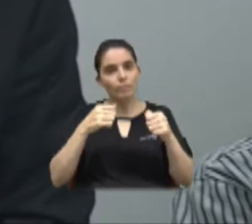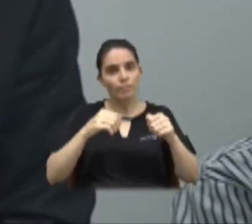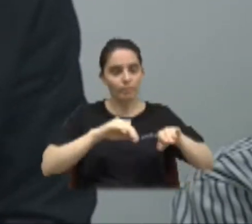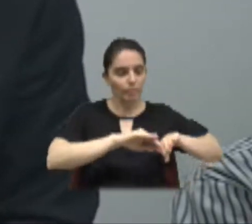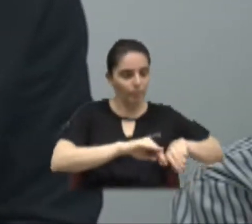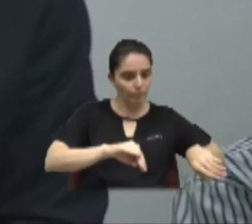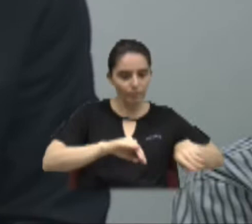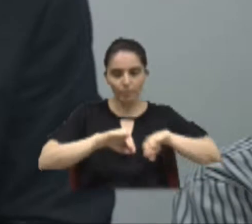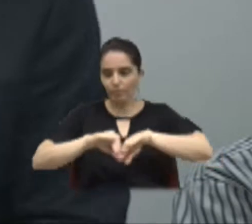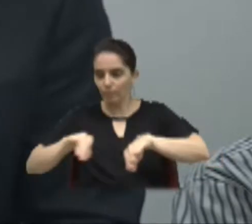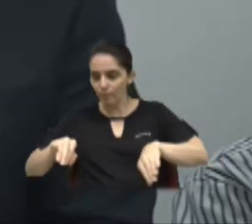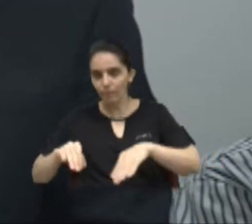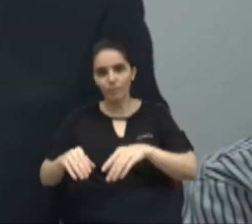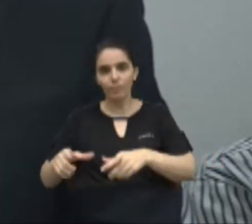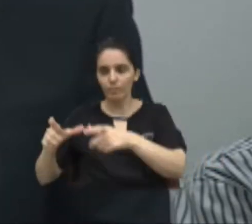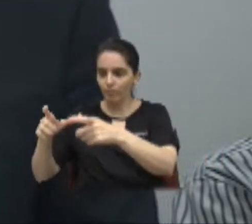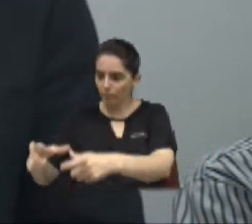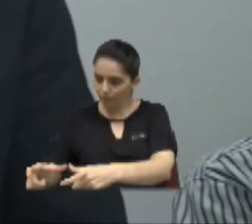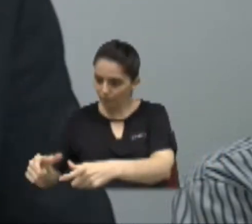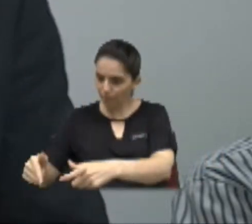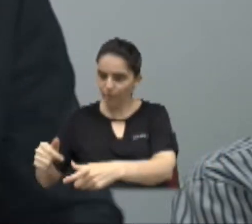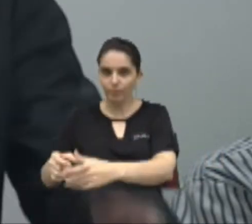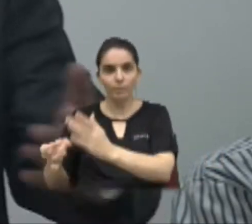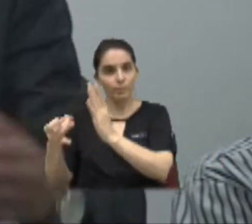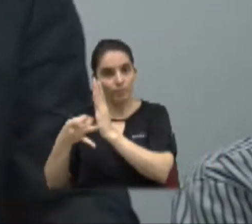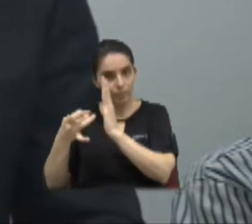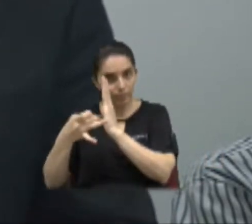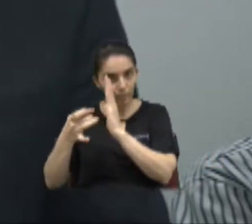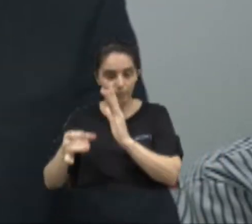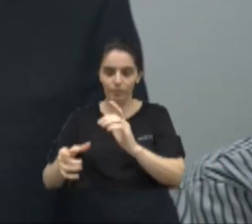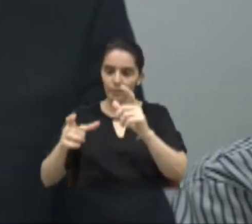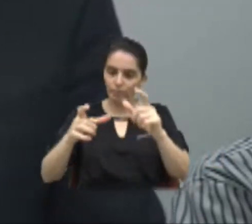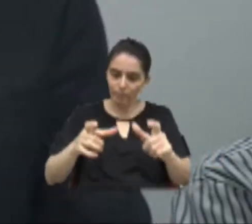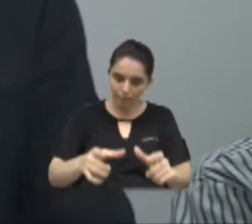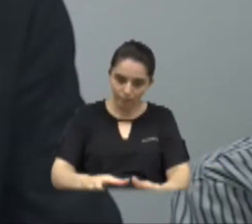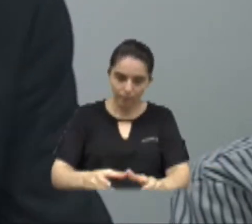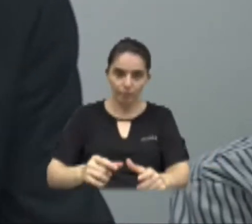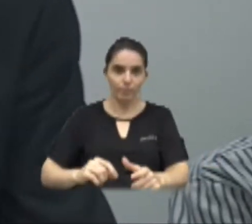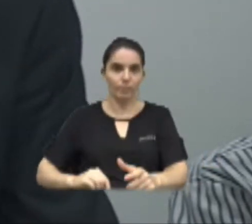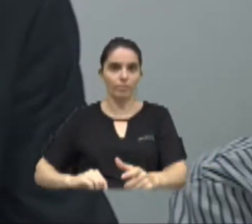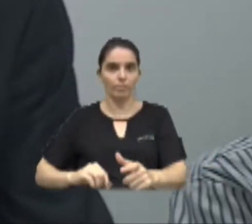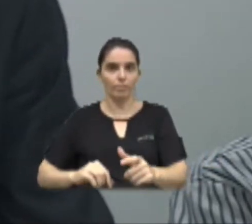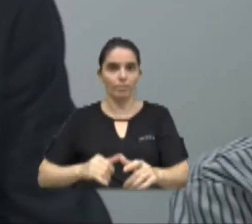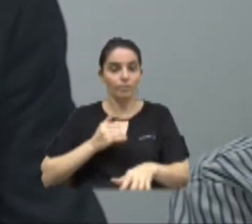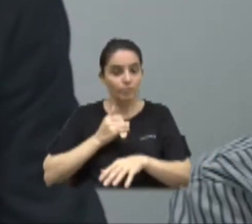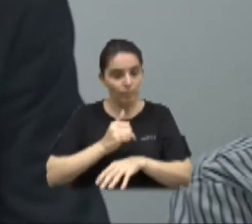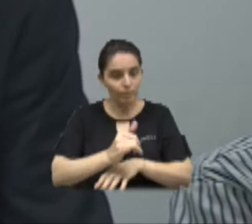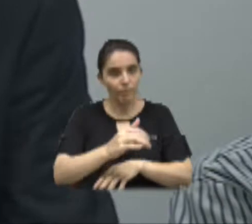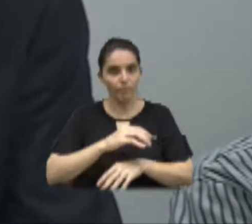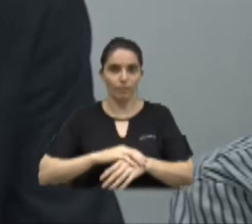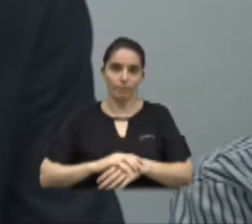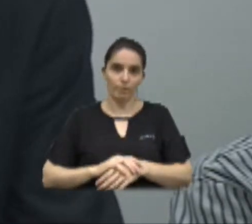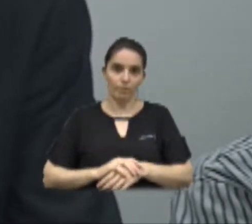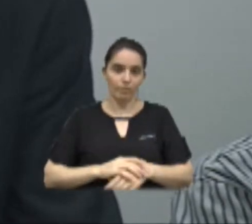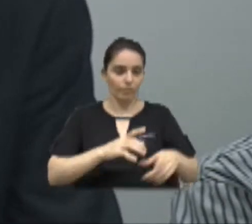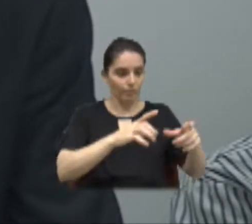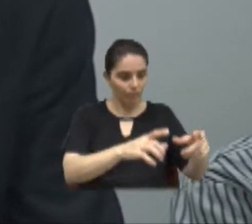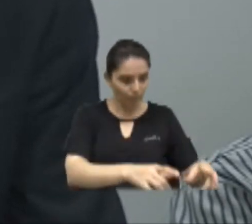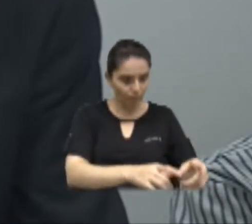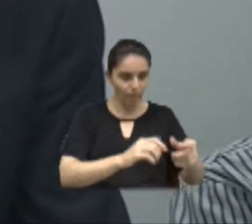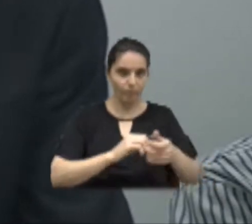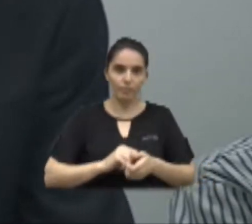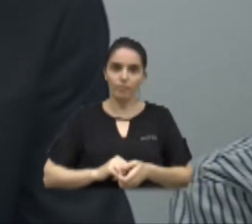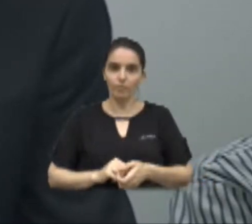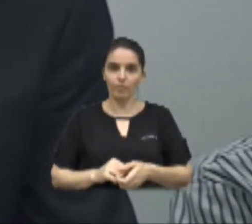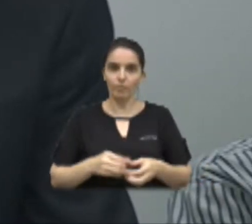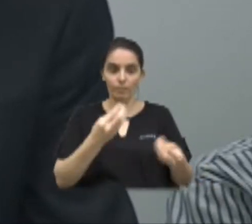vereadora Lu Bogo, né? Coloca vidro no saco e depois corta a mão da pessoa, do coletor de lixo.